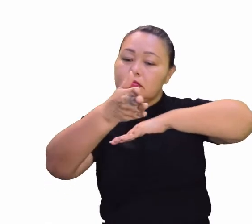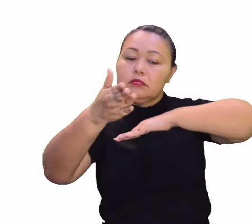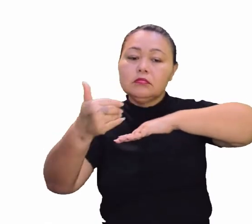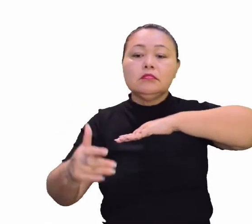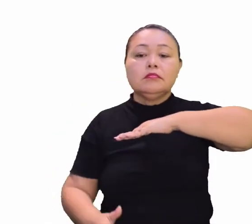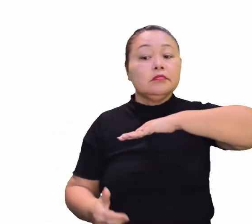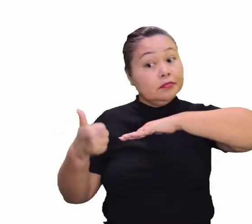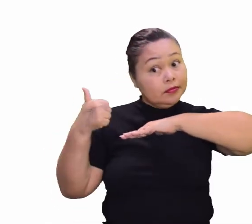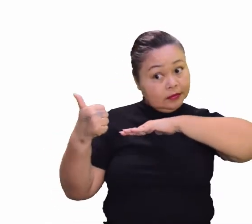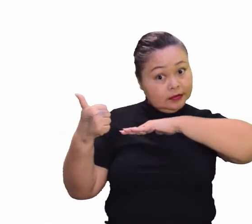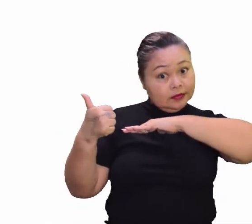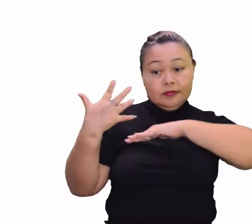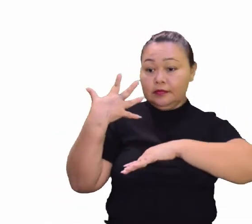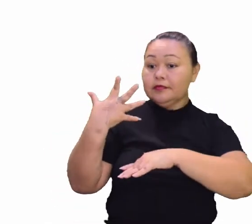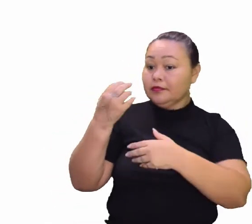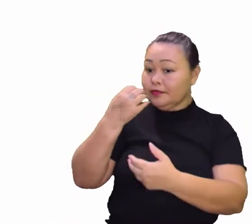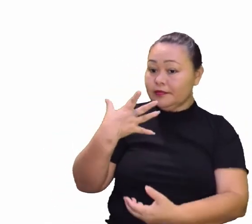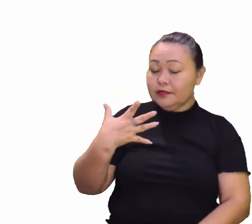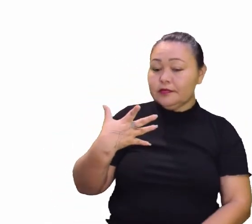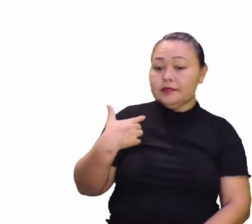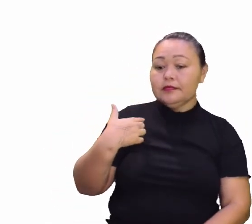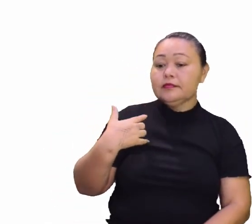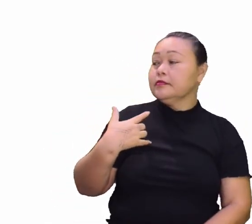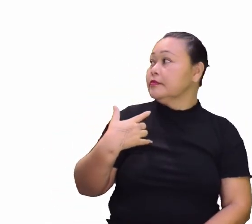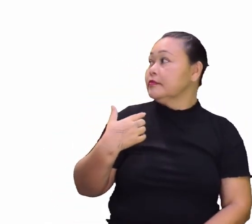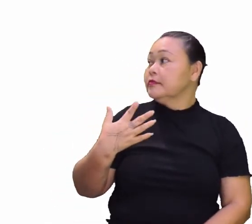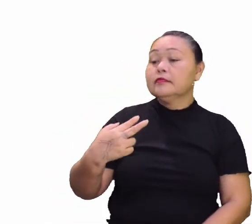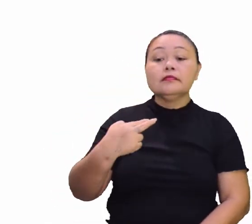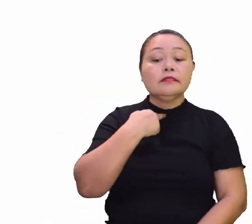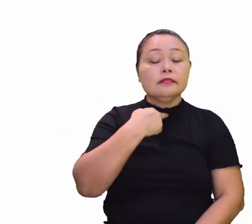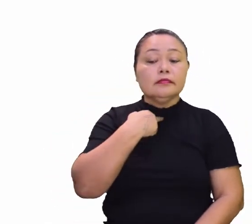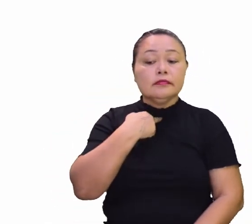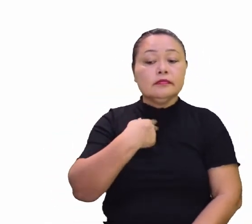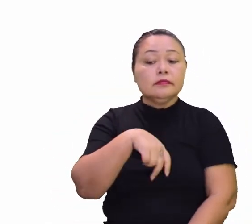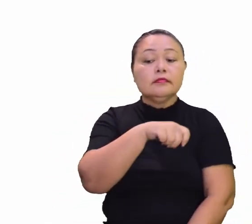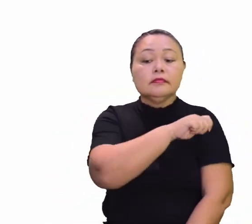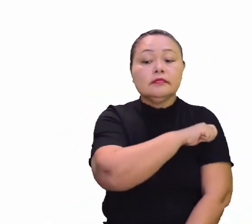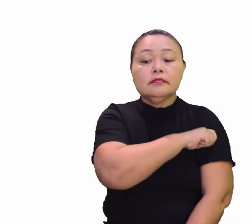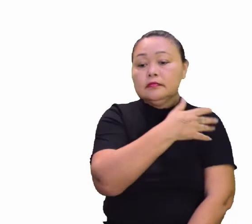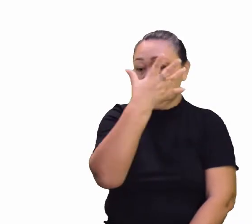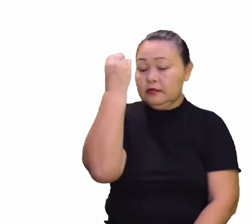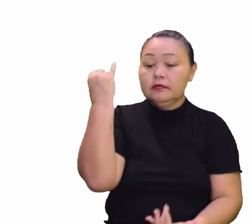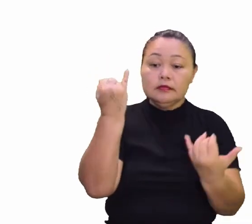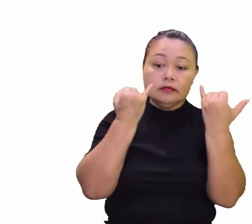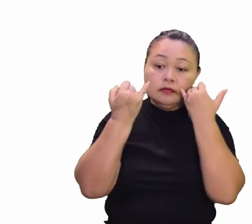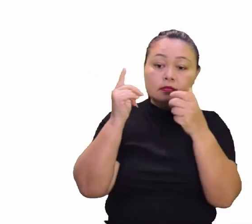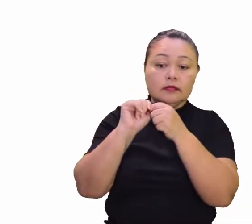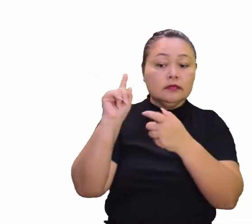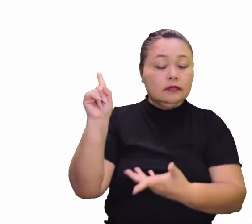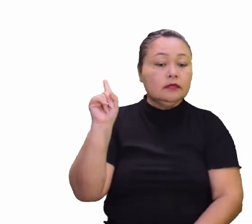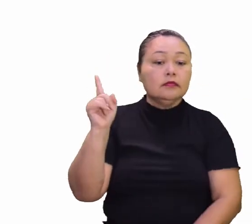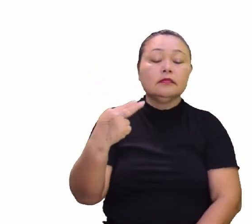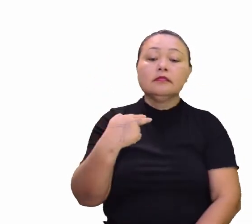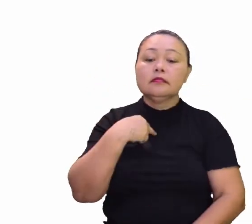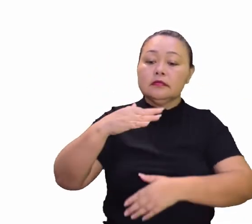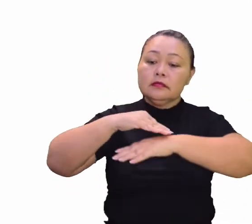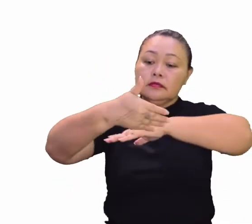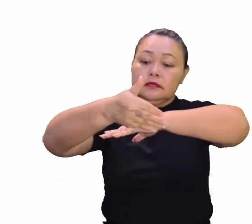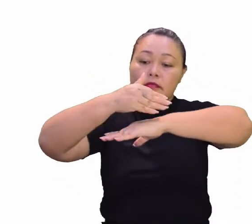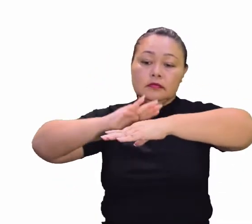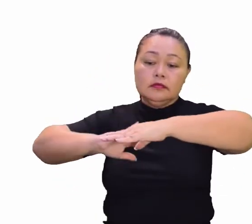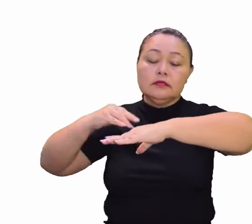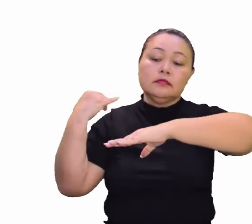Beleza? Beleza, ótimo. Ficou boa? Ótima ilustração. Não pode, os alunos não podem esquecer essa informação, né? É o Não divisor pode. de águas